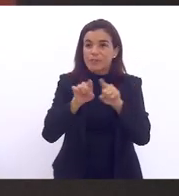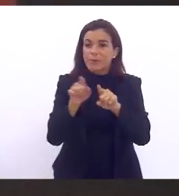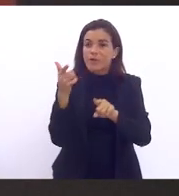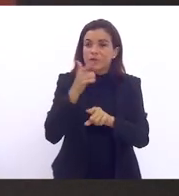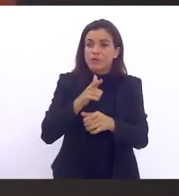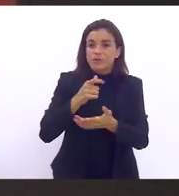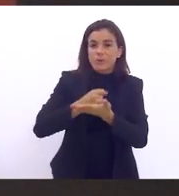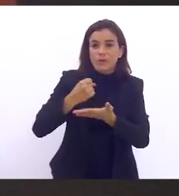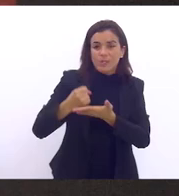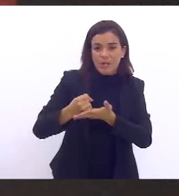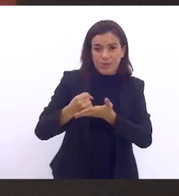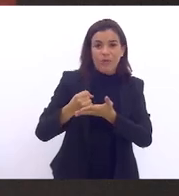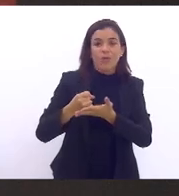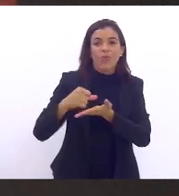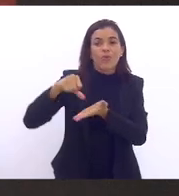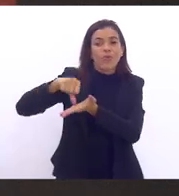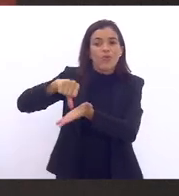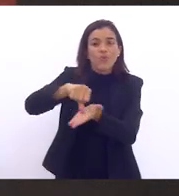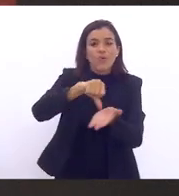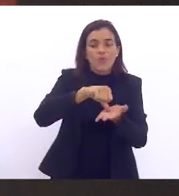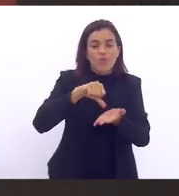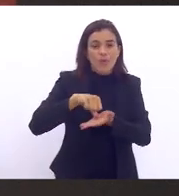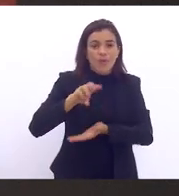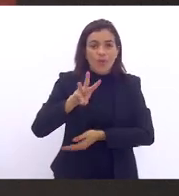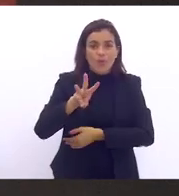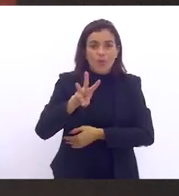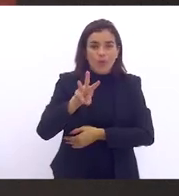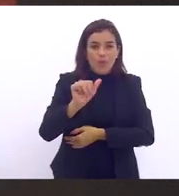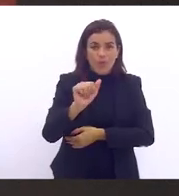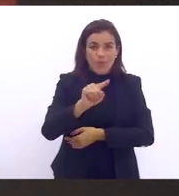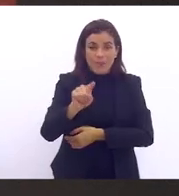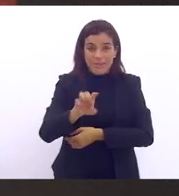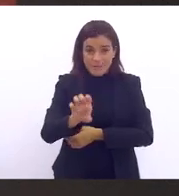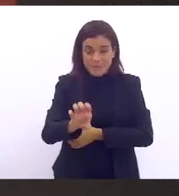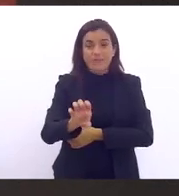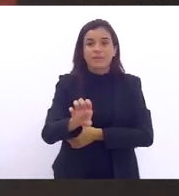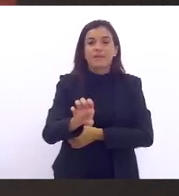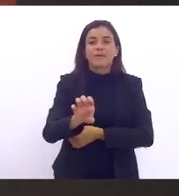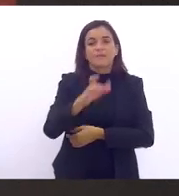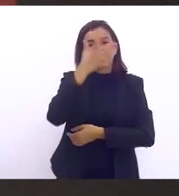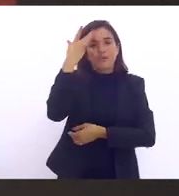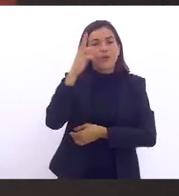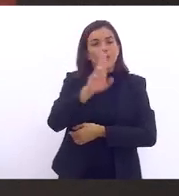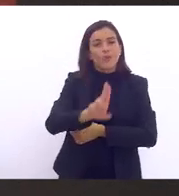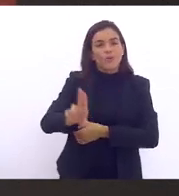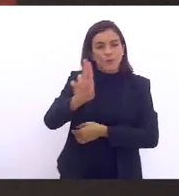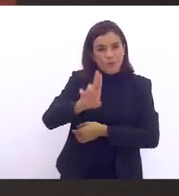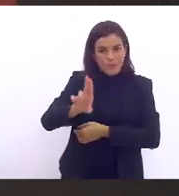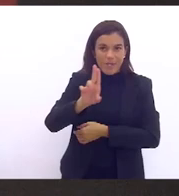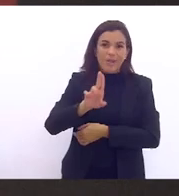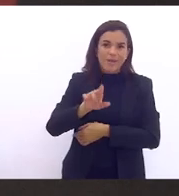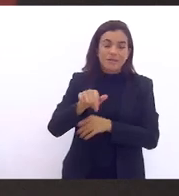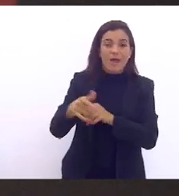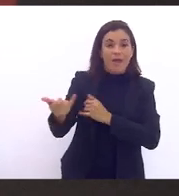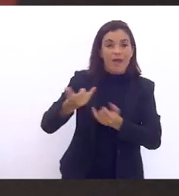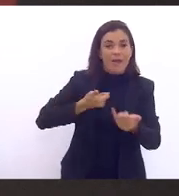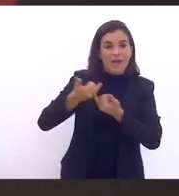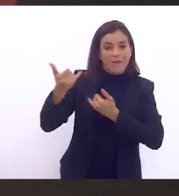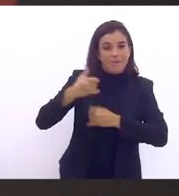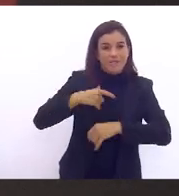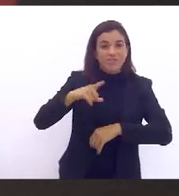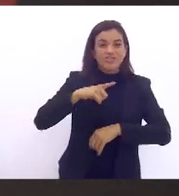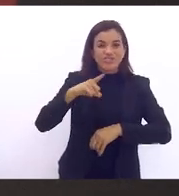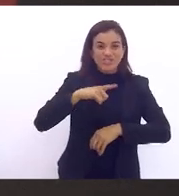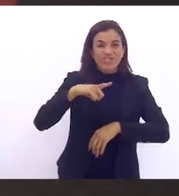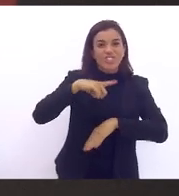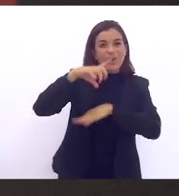e eh onde as pessoas que utilizam e para fazer lá o seu a sua rota ela tava sendo avisada onde tinha o Pórtico e também sendo